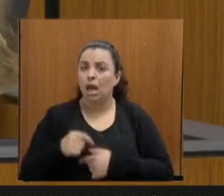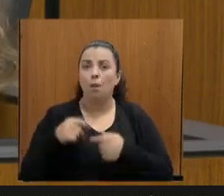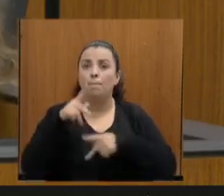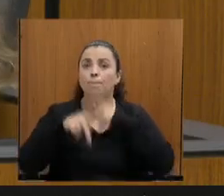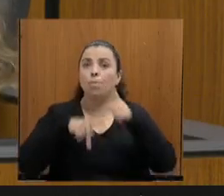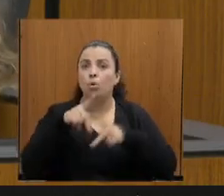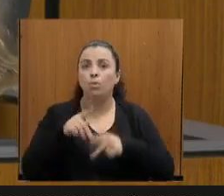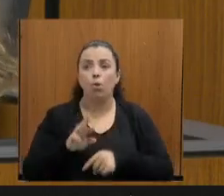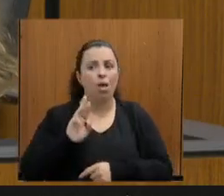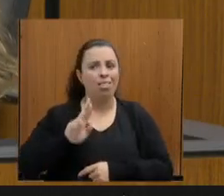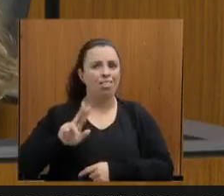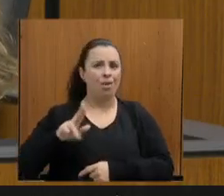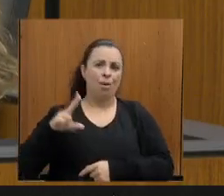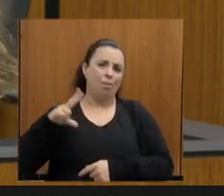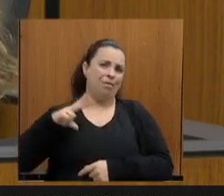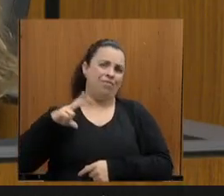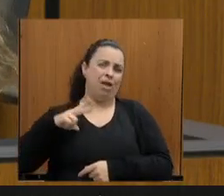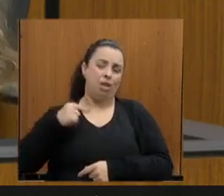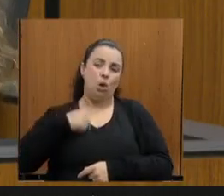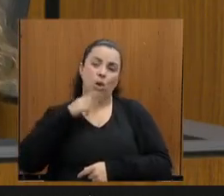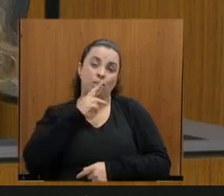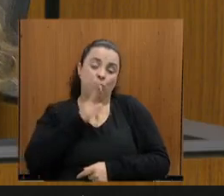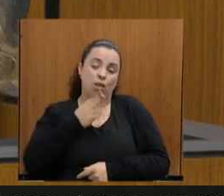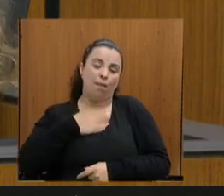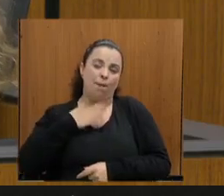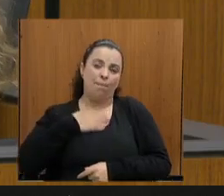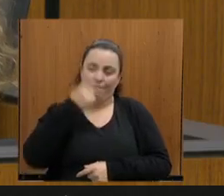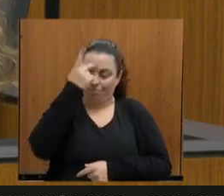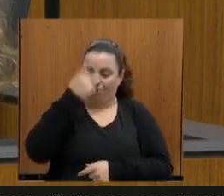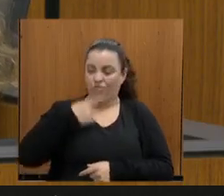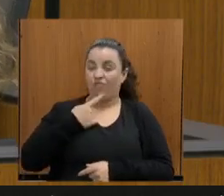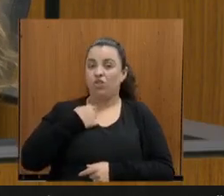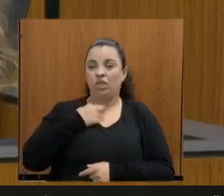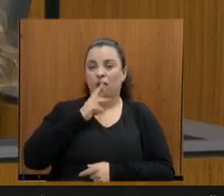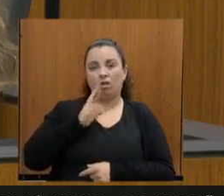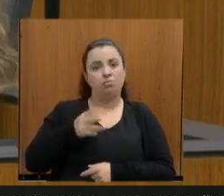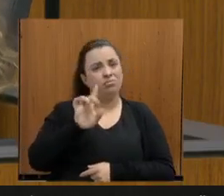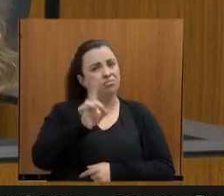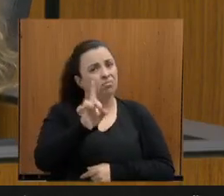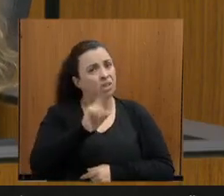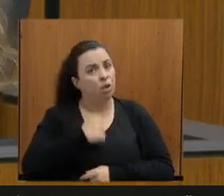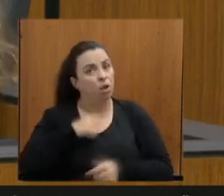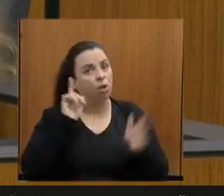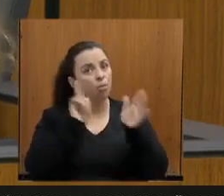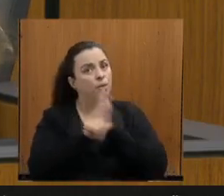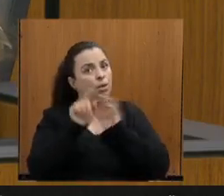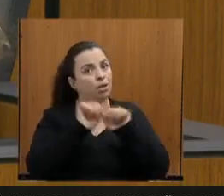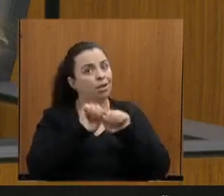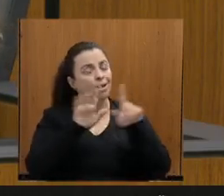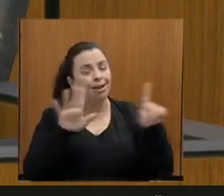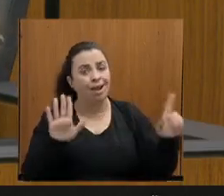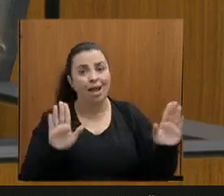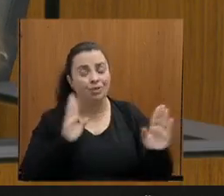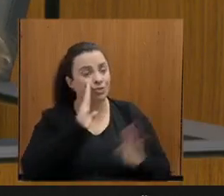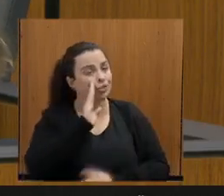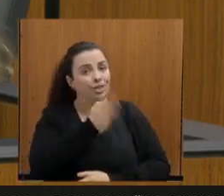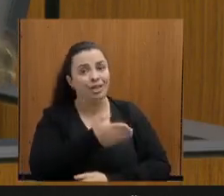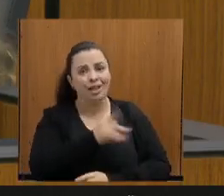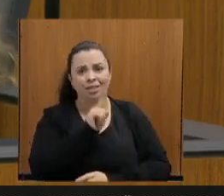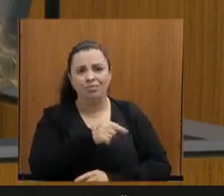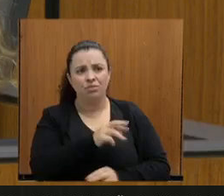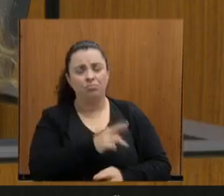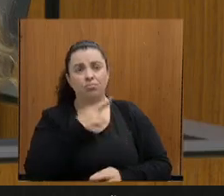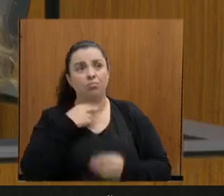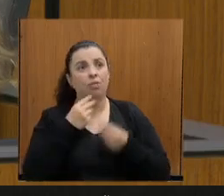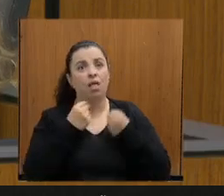numa empresa que eu respondo que eu quero então quer dizer só eu fiz perguntas muito bom e que ficaram no ar